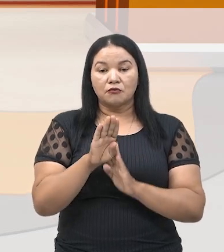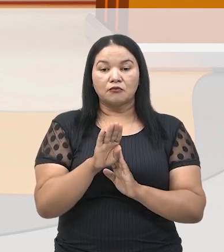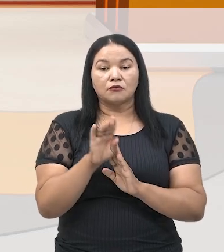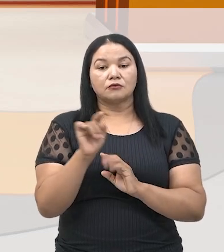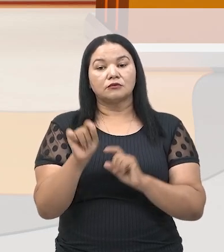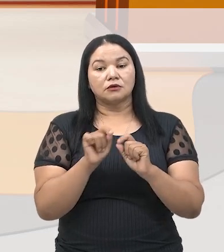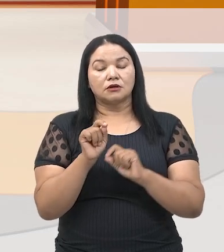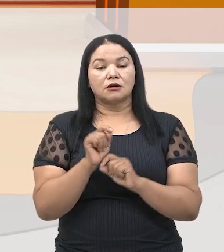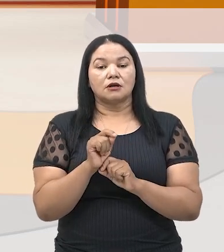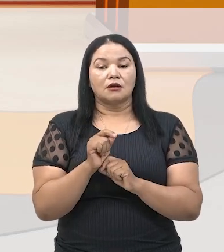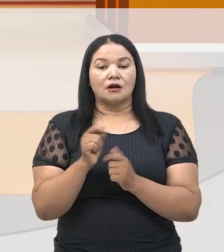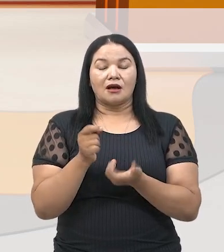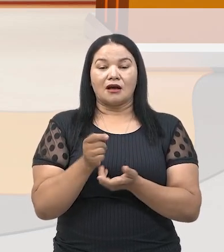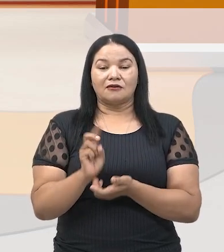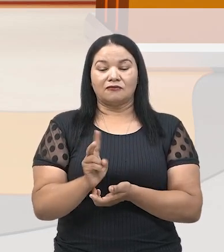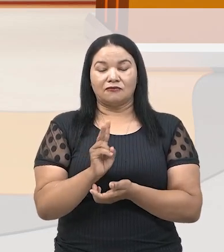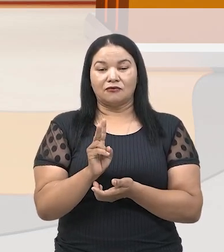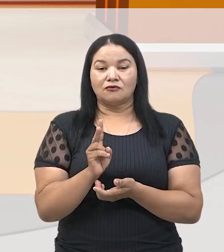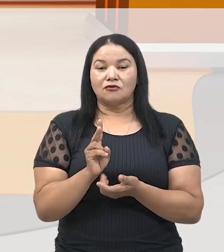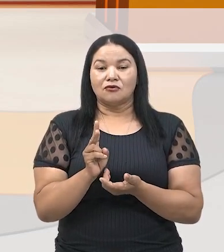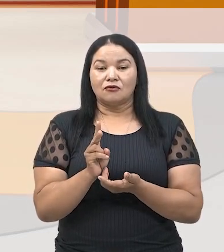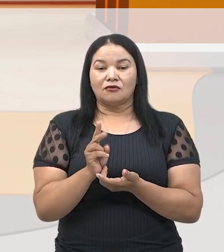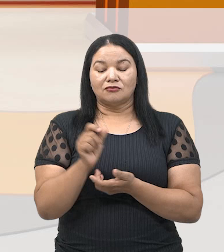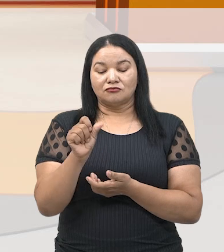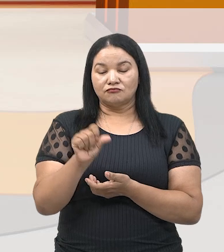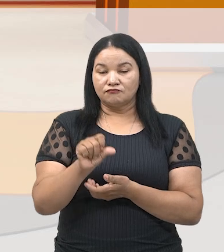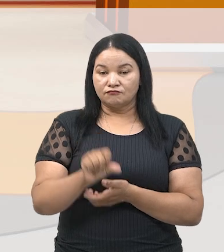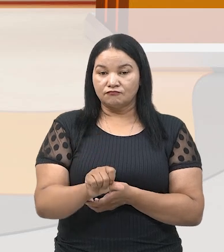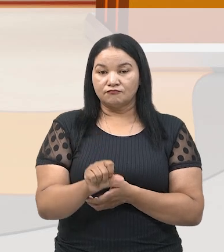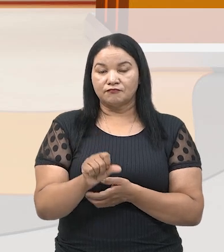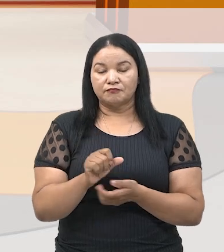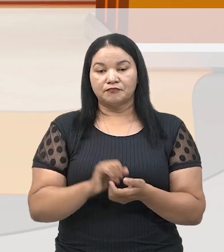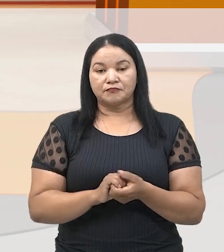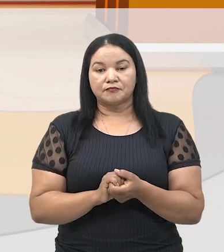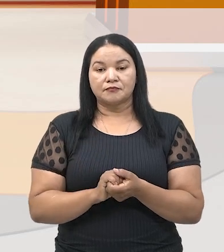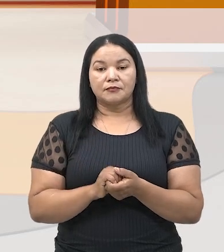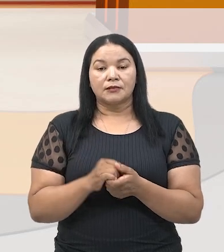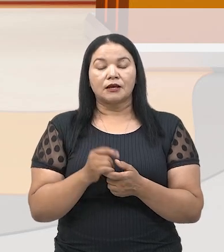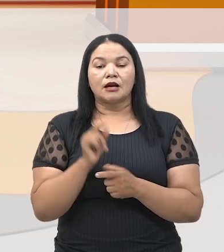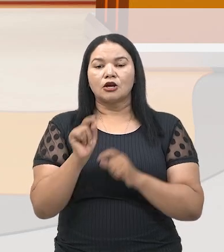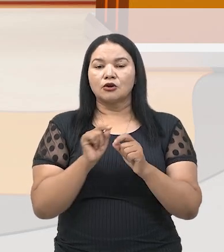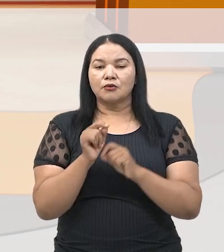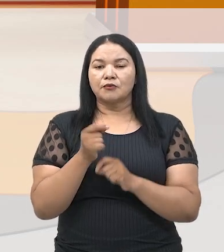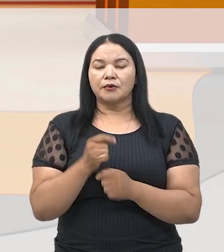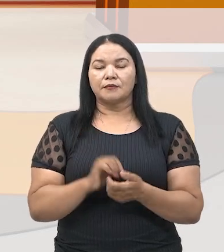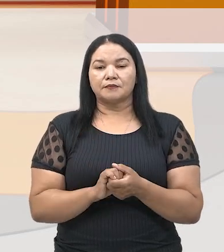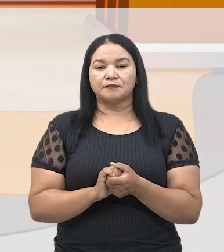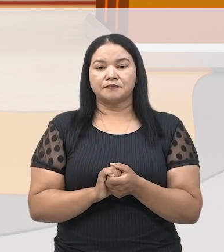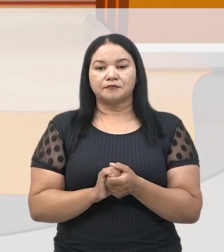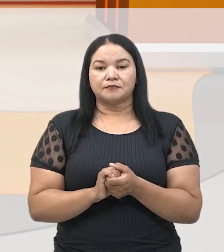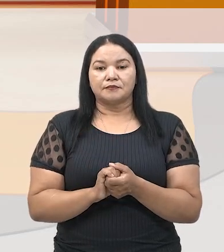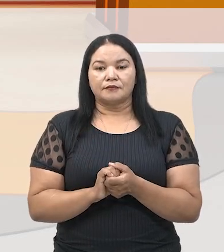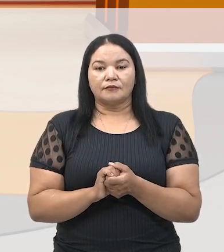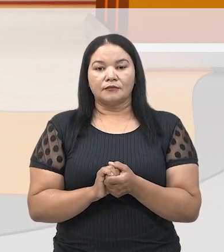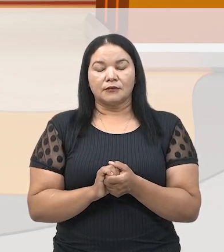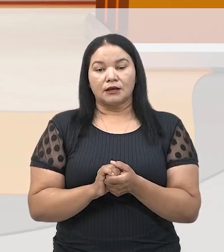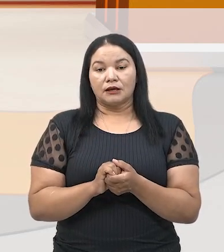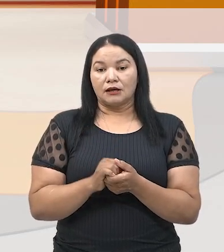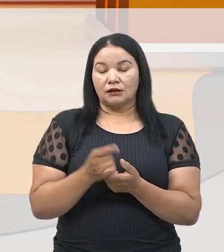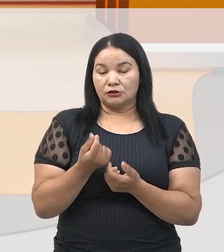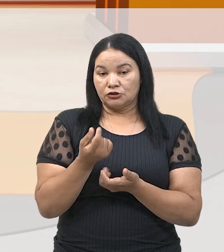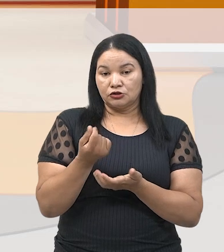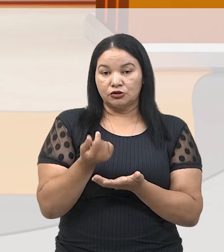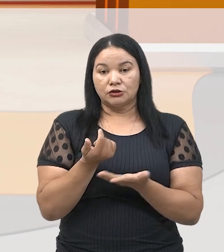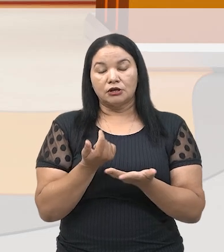da moeda. Quando se fala de desvalorização da moeda, quer dizer o seguinte, em que há muito dinheiro, mas